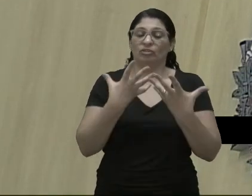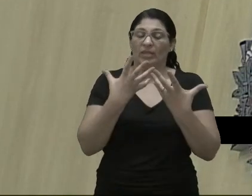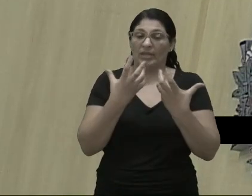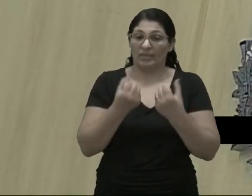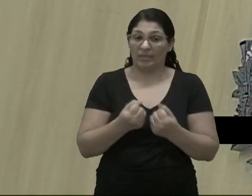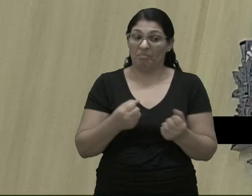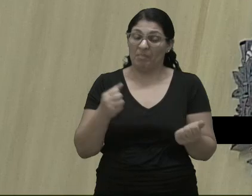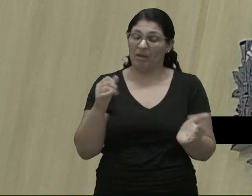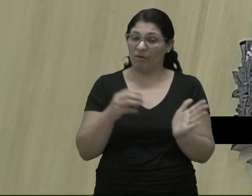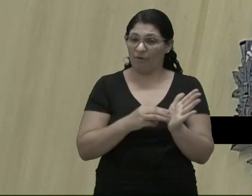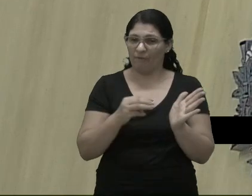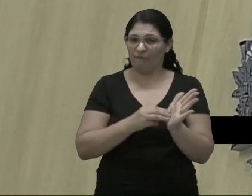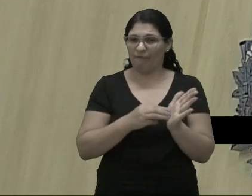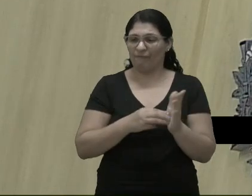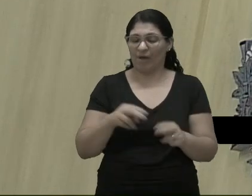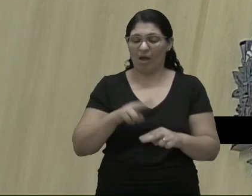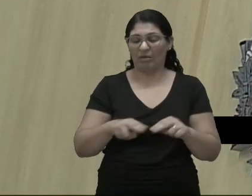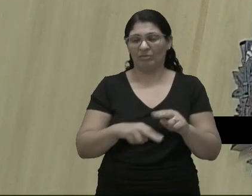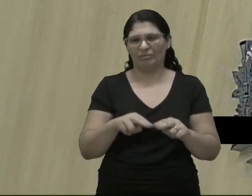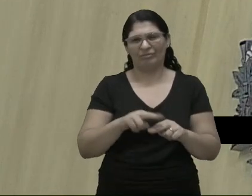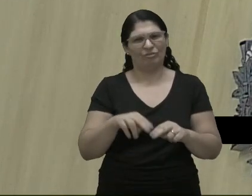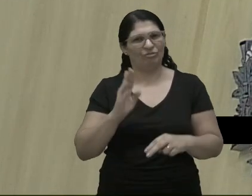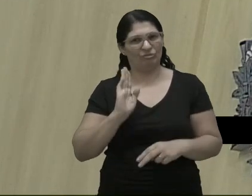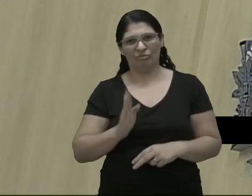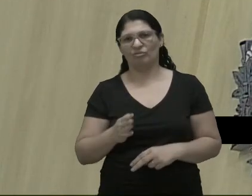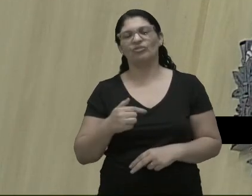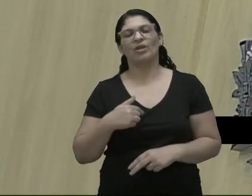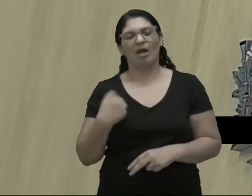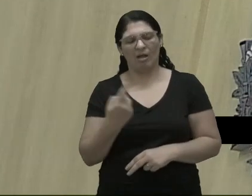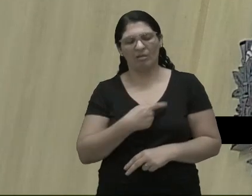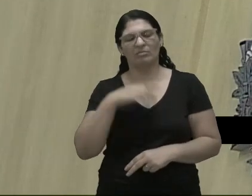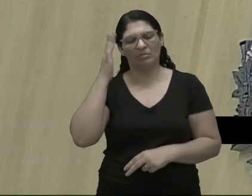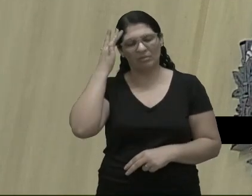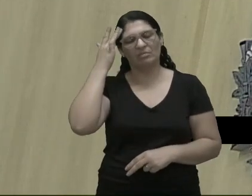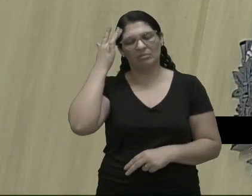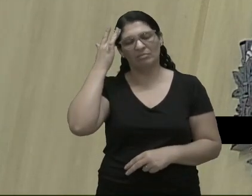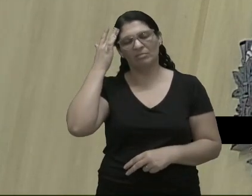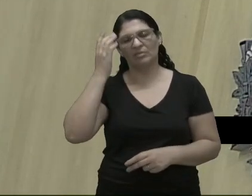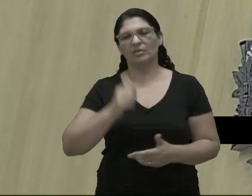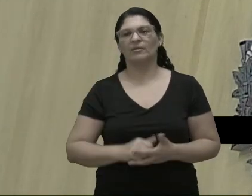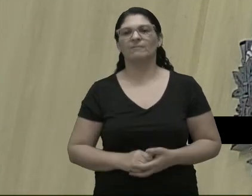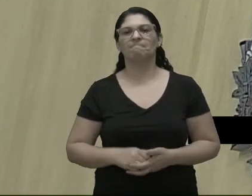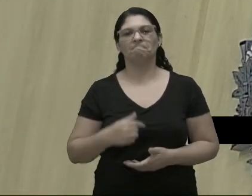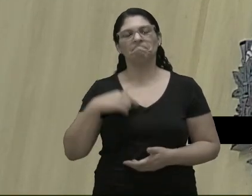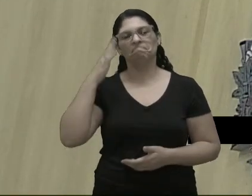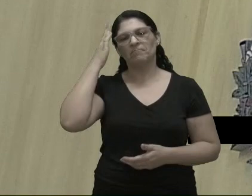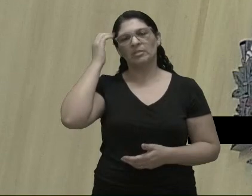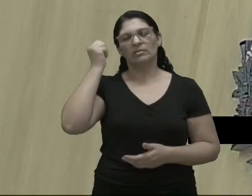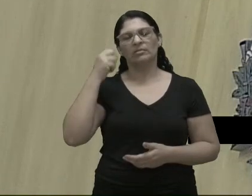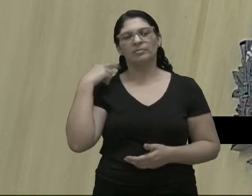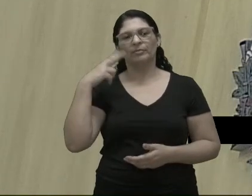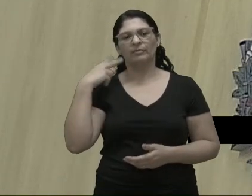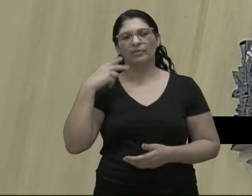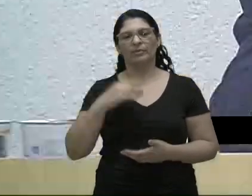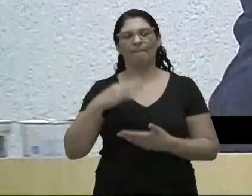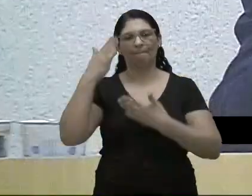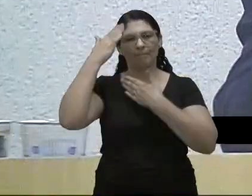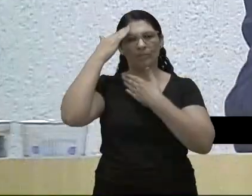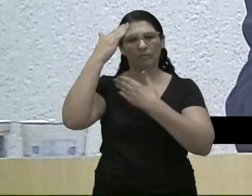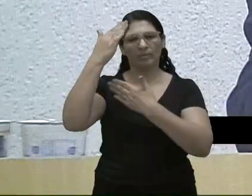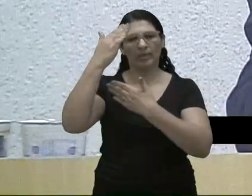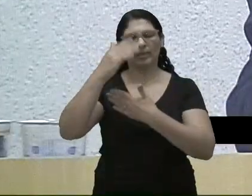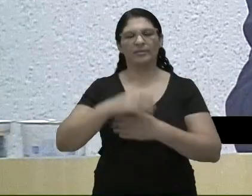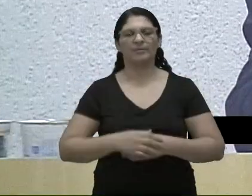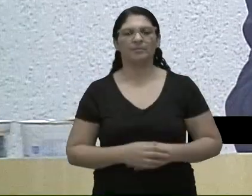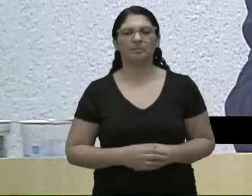desde junho, tá bom? A gente tem ciência disso, só para deixar registrado. Também tem ciência disso, vereador. Obrigado, Rui.